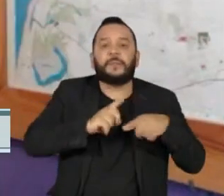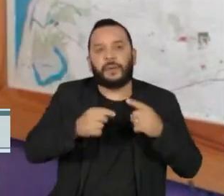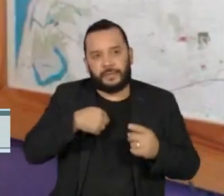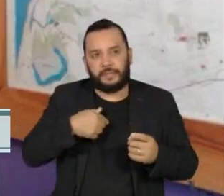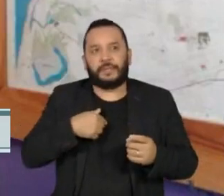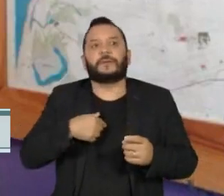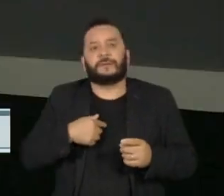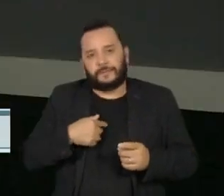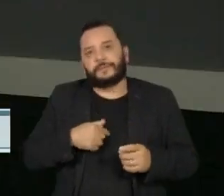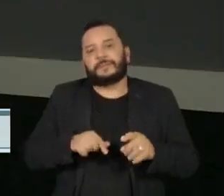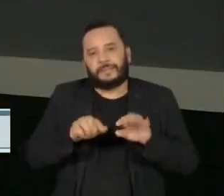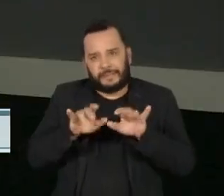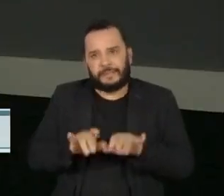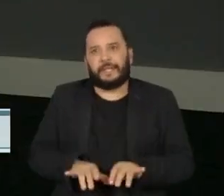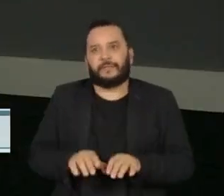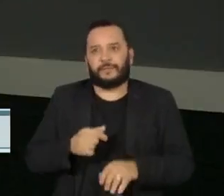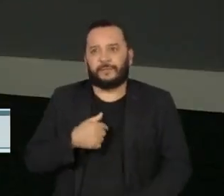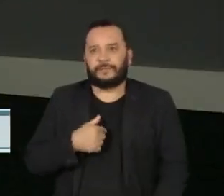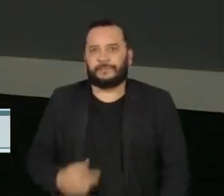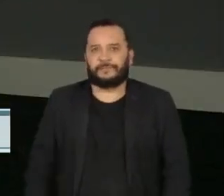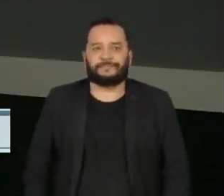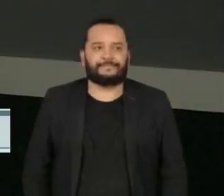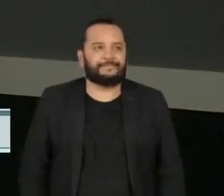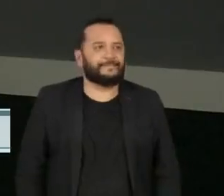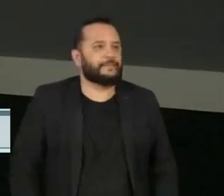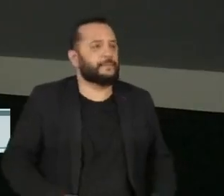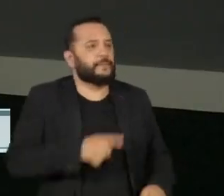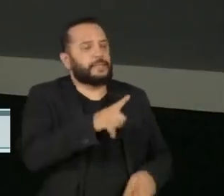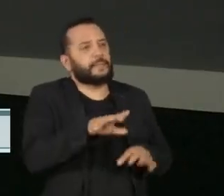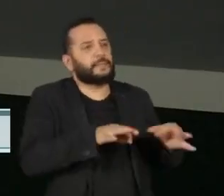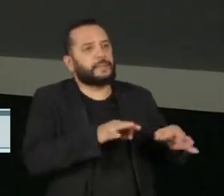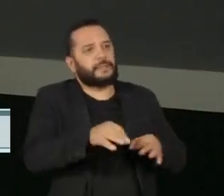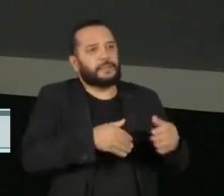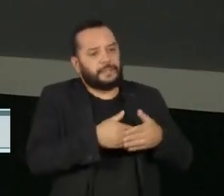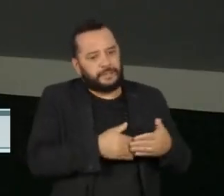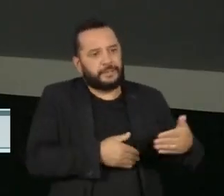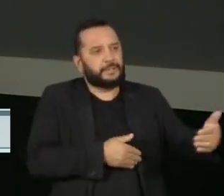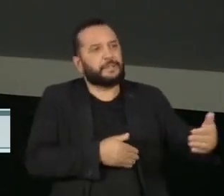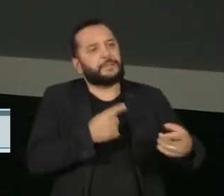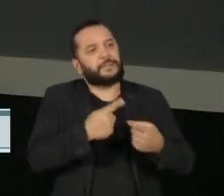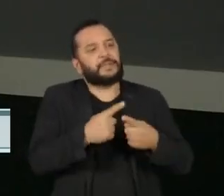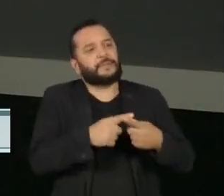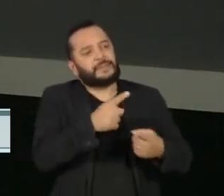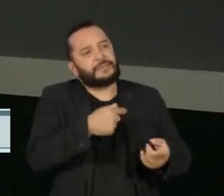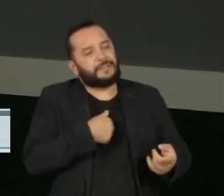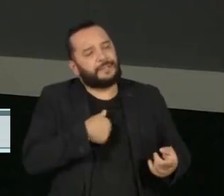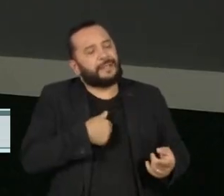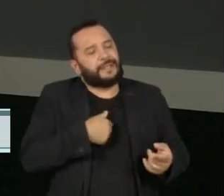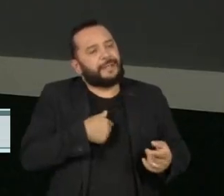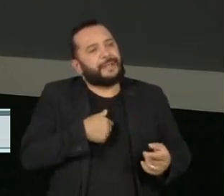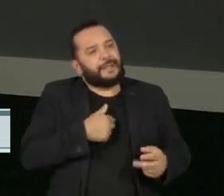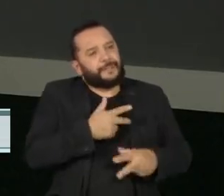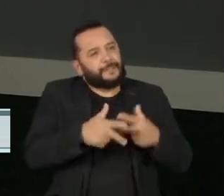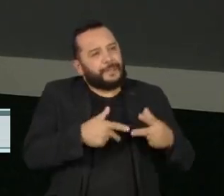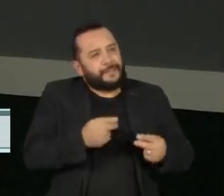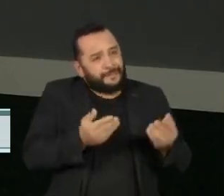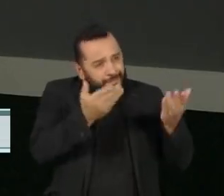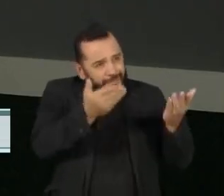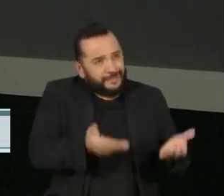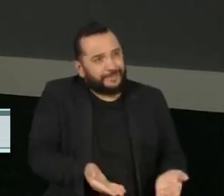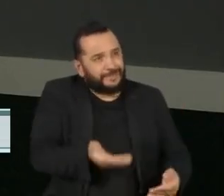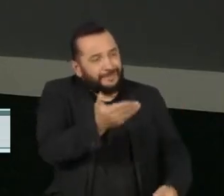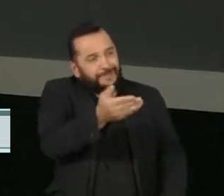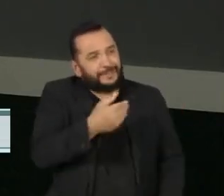muito intensos. O que é que você planeja daqui para frente, após esse prêmio, que com certeza vai, além de trazer